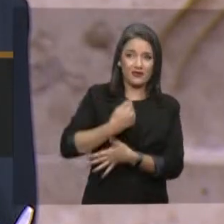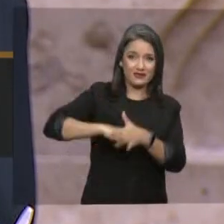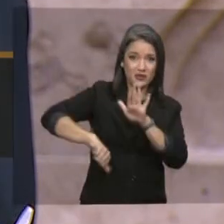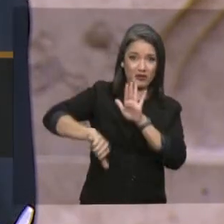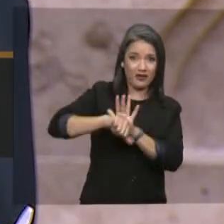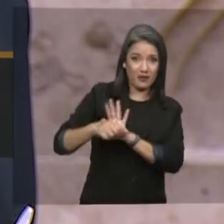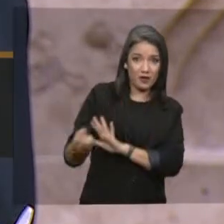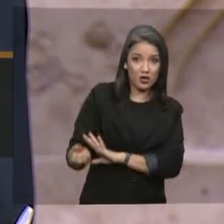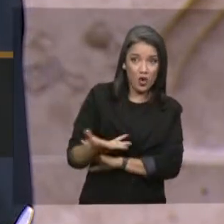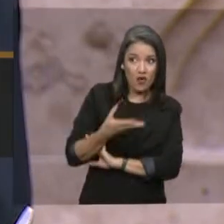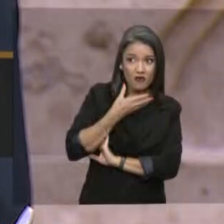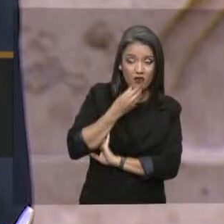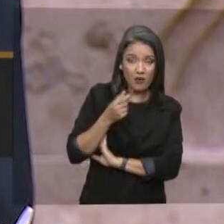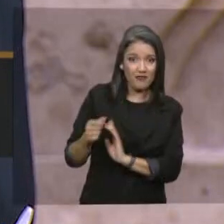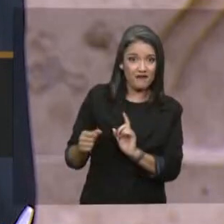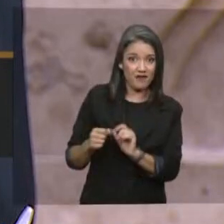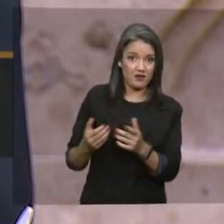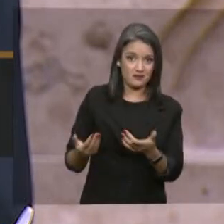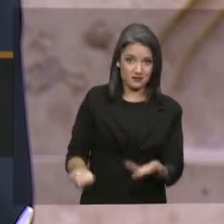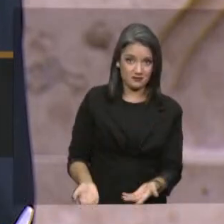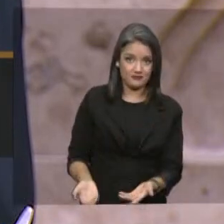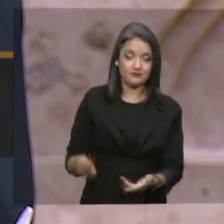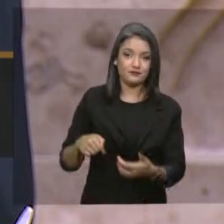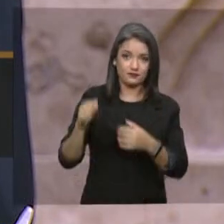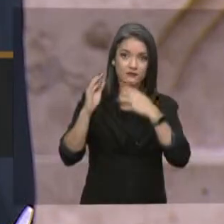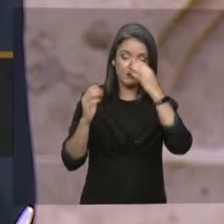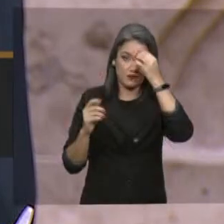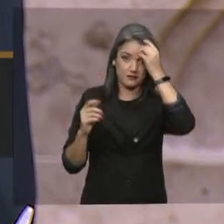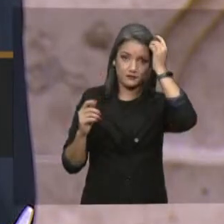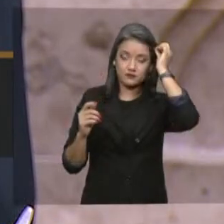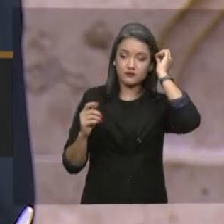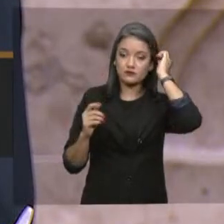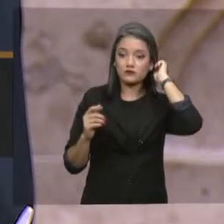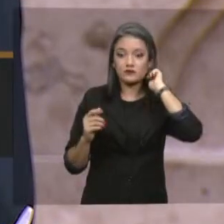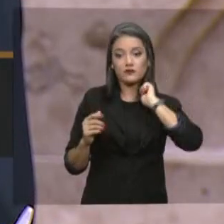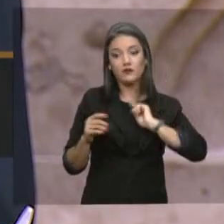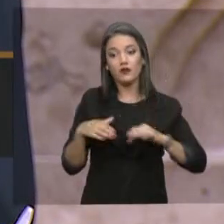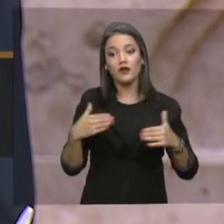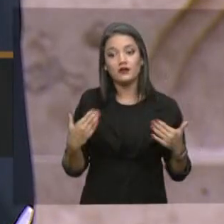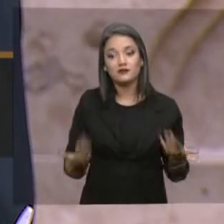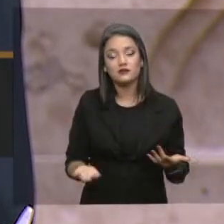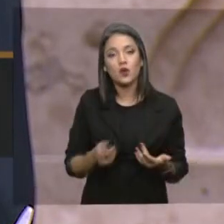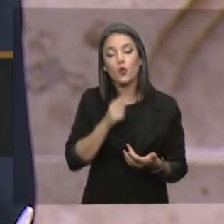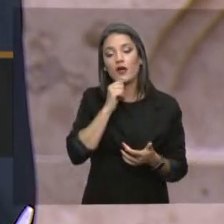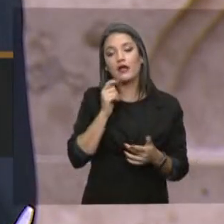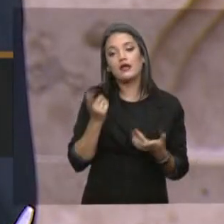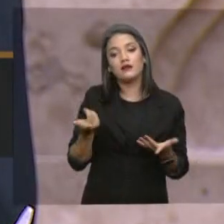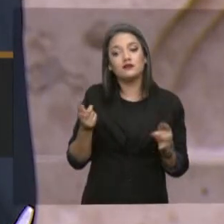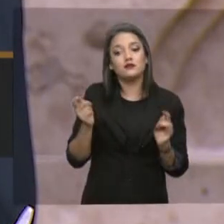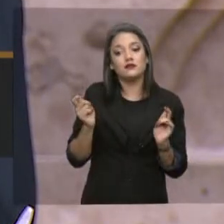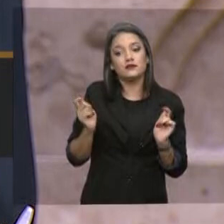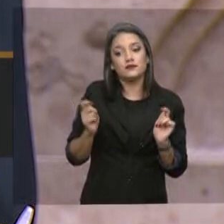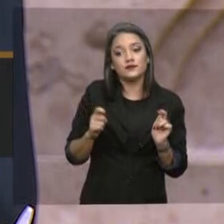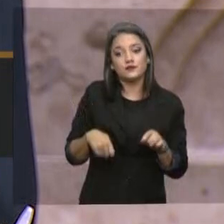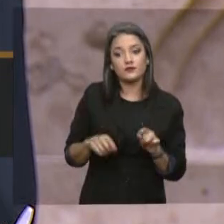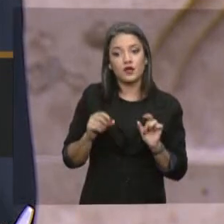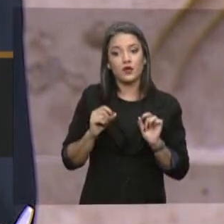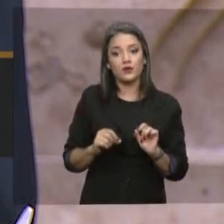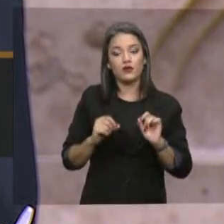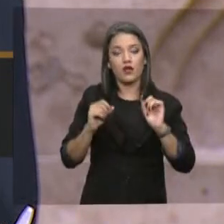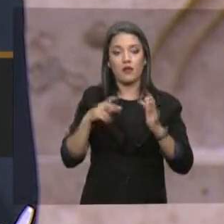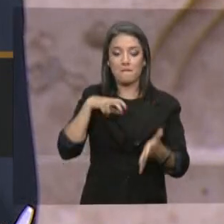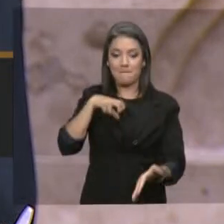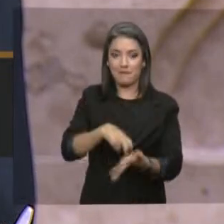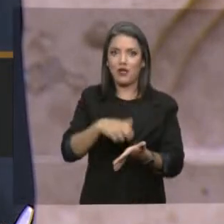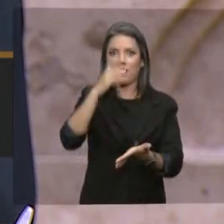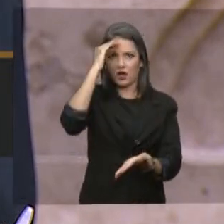ministro. De maneira que ainda há possibilidade de cumprimento e execução